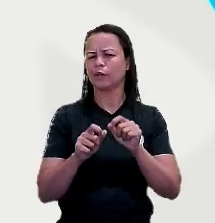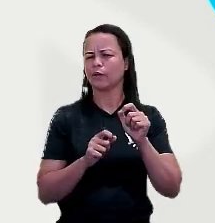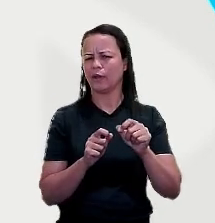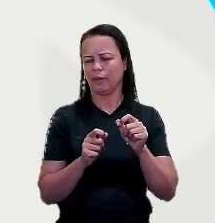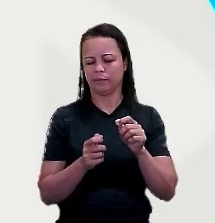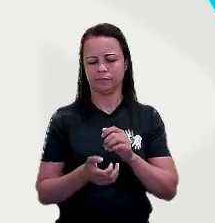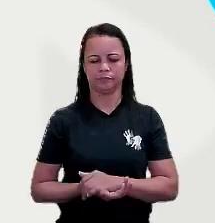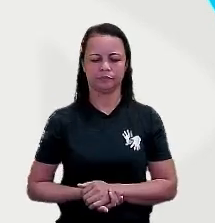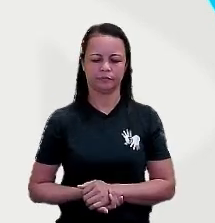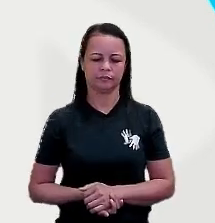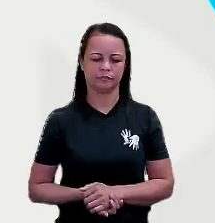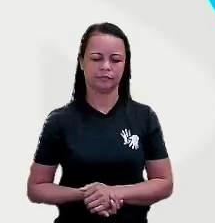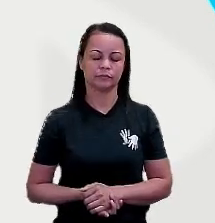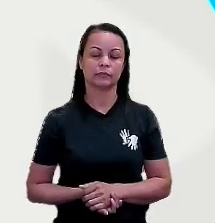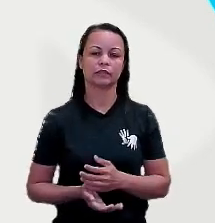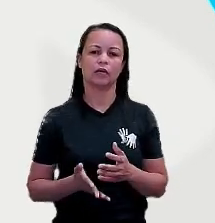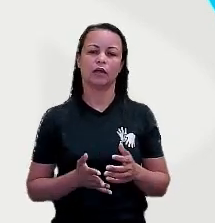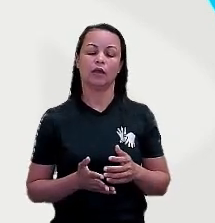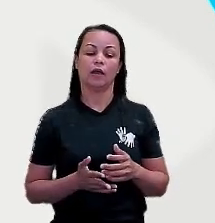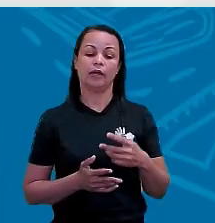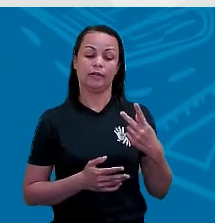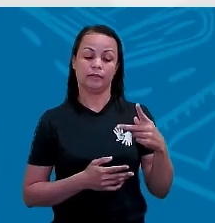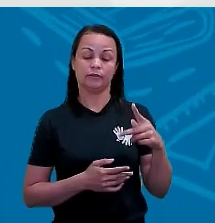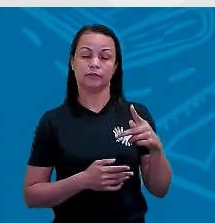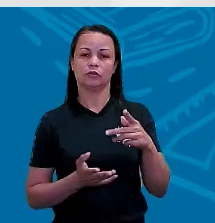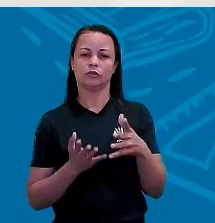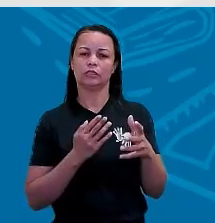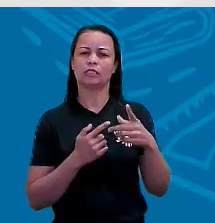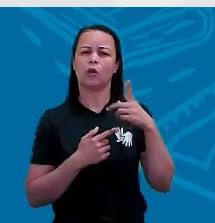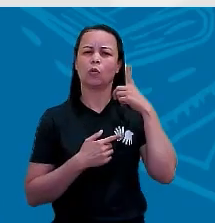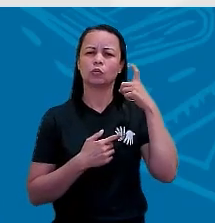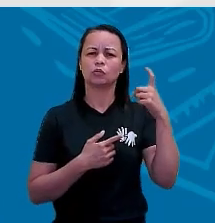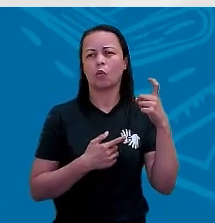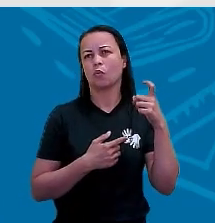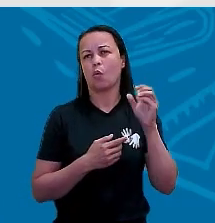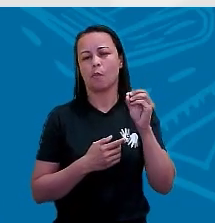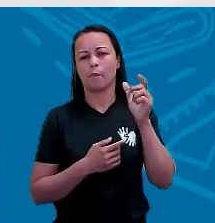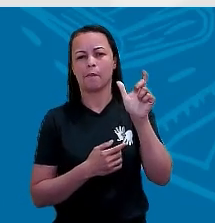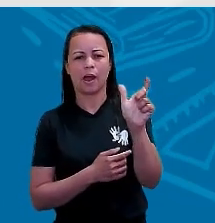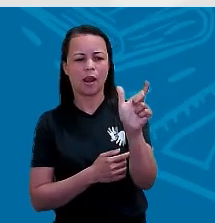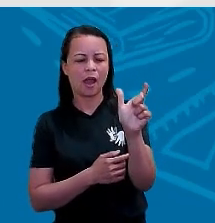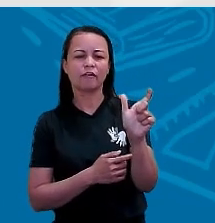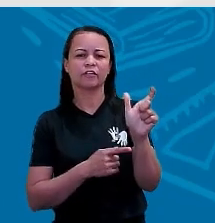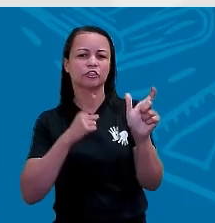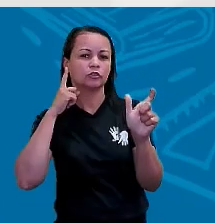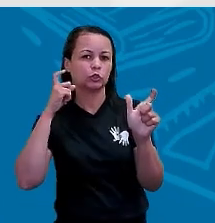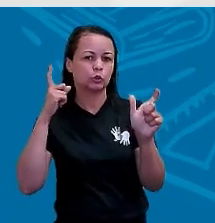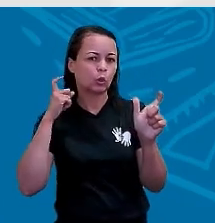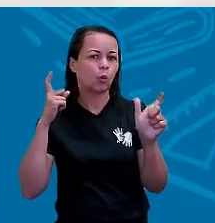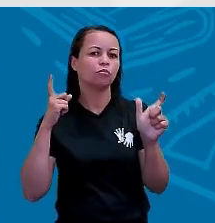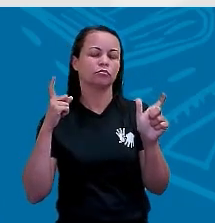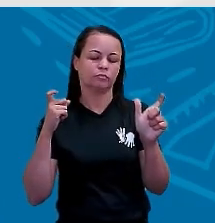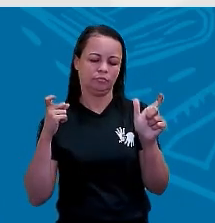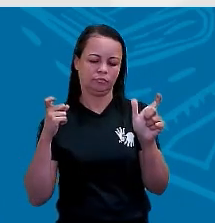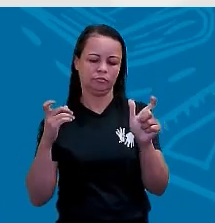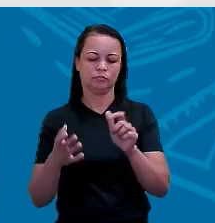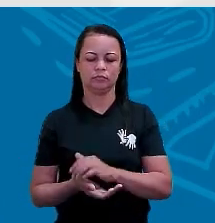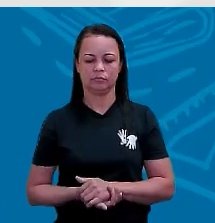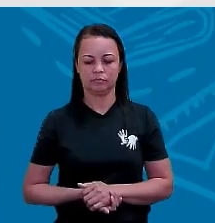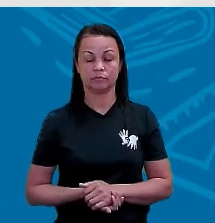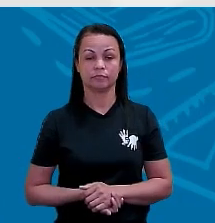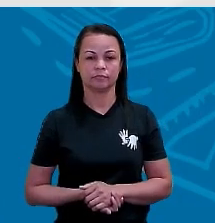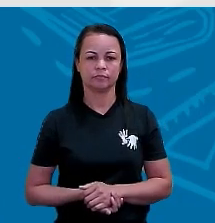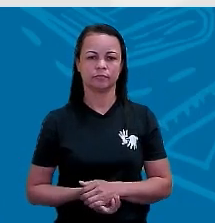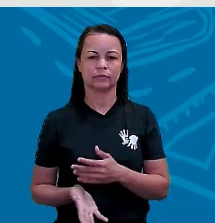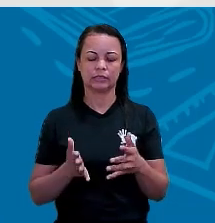é? As onomatopeias, pessoal, são sons, são palavras que emitem sons. Então, temos aqui, ó,